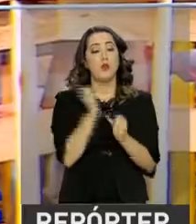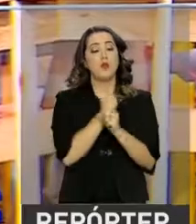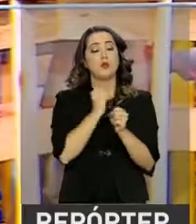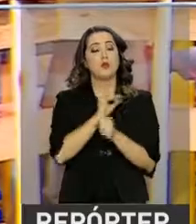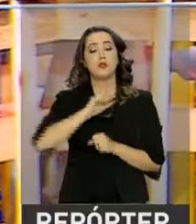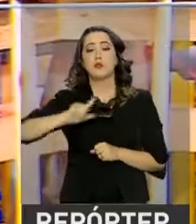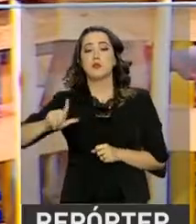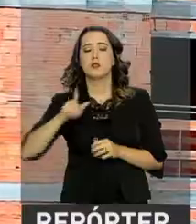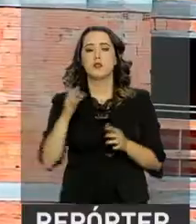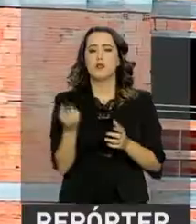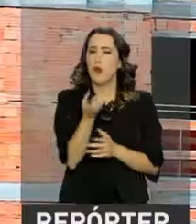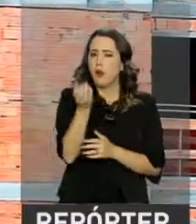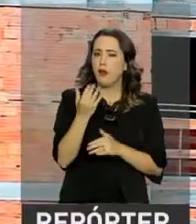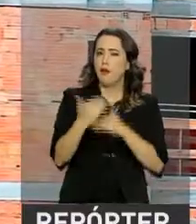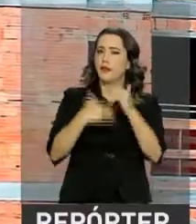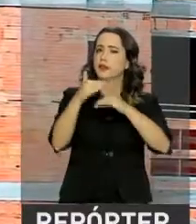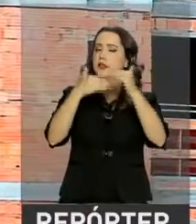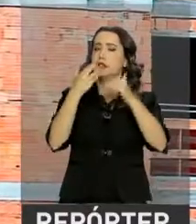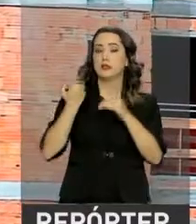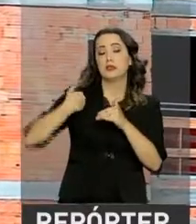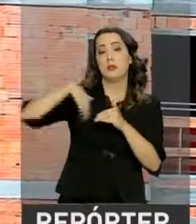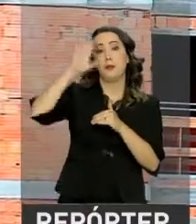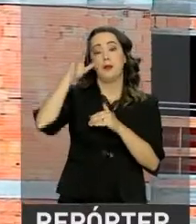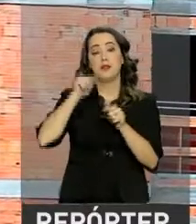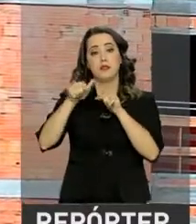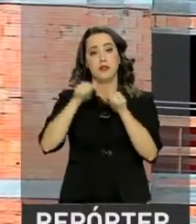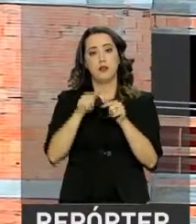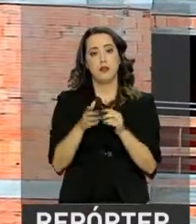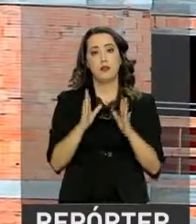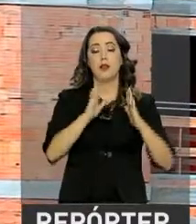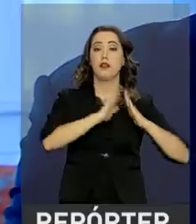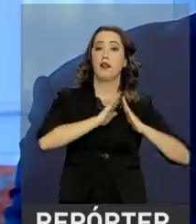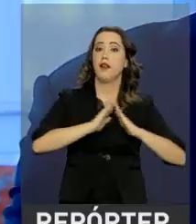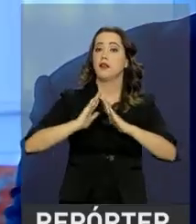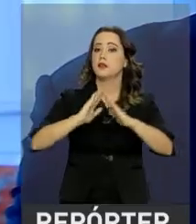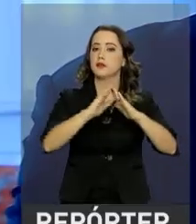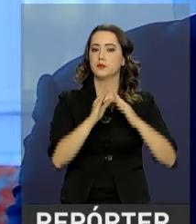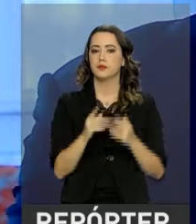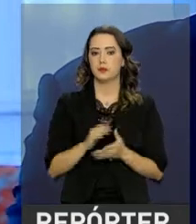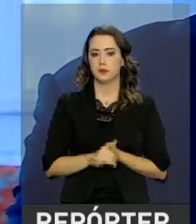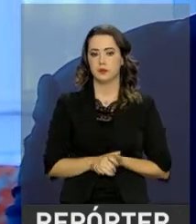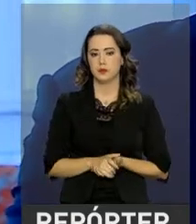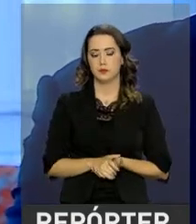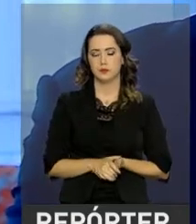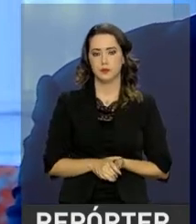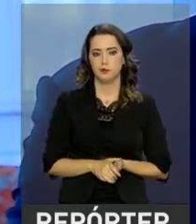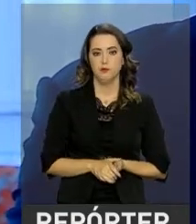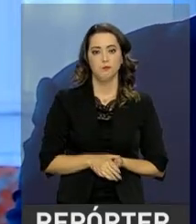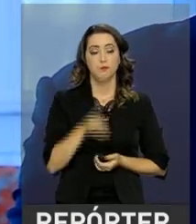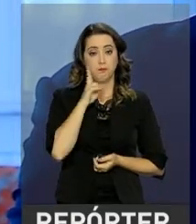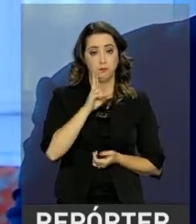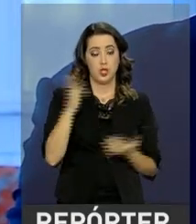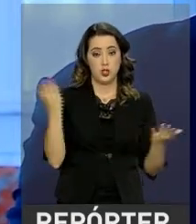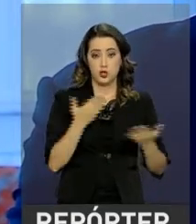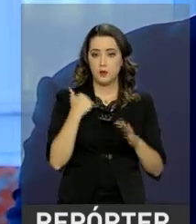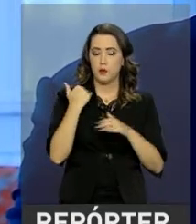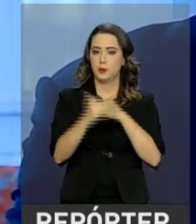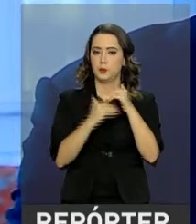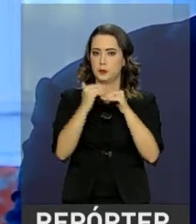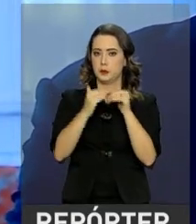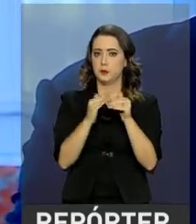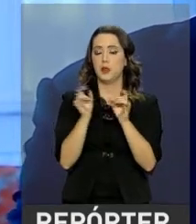gerar ainda mais empregos é principalmente no segmento da habitação o que a gente vê imediatamente de crescimento no mercado